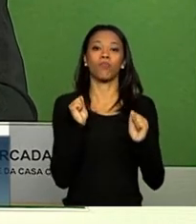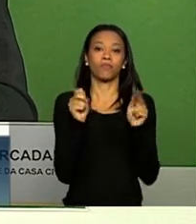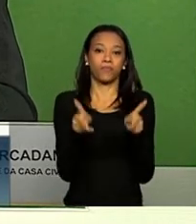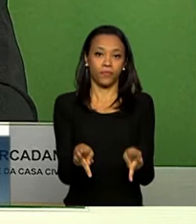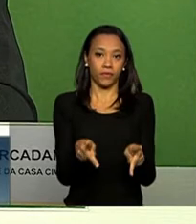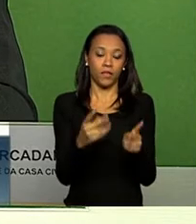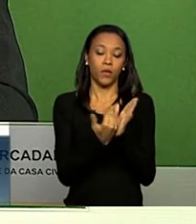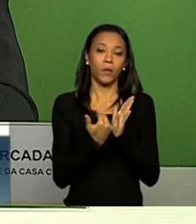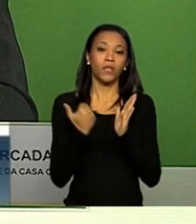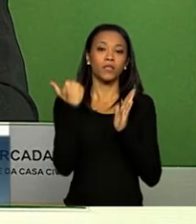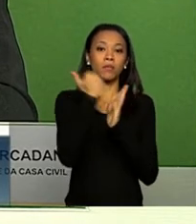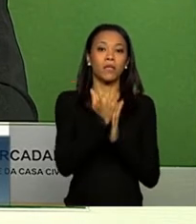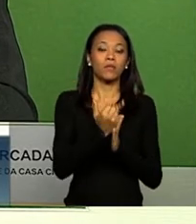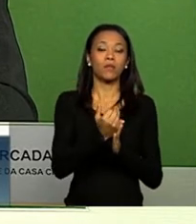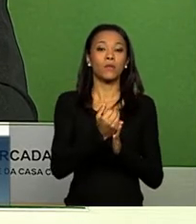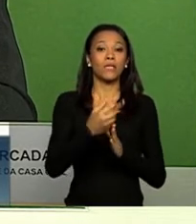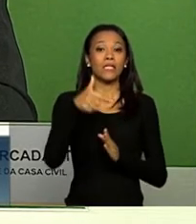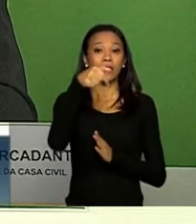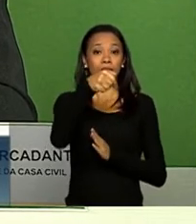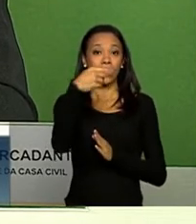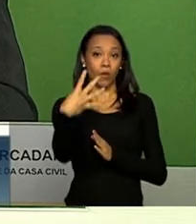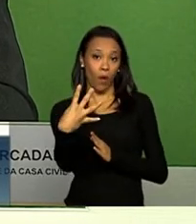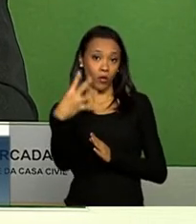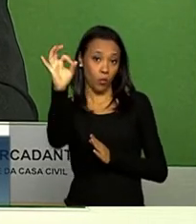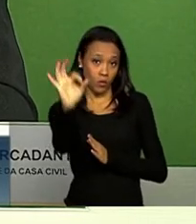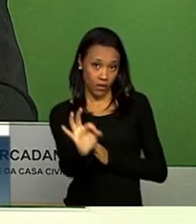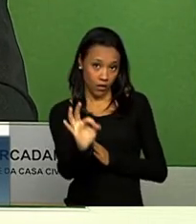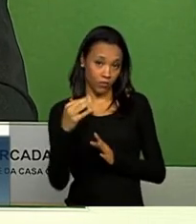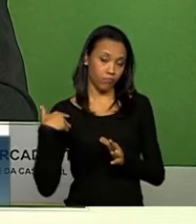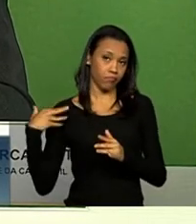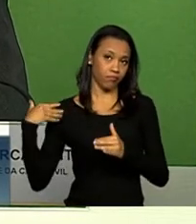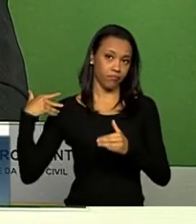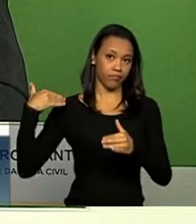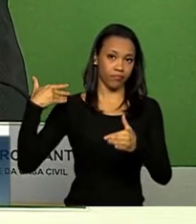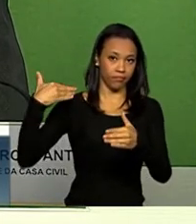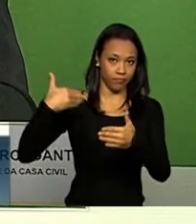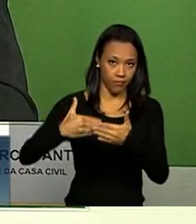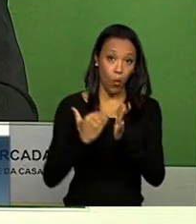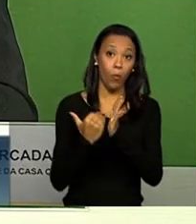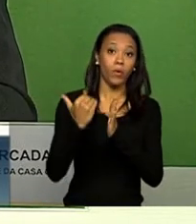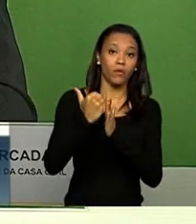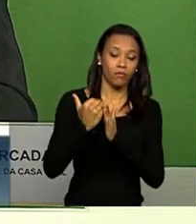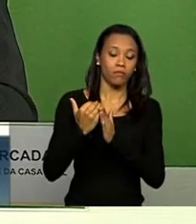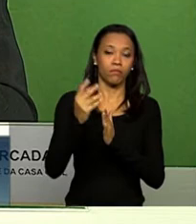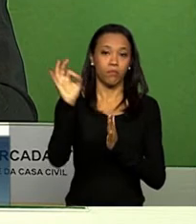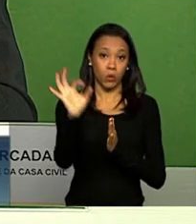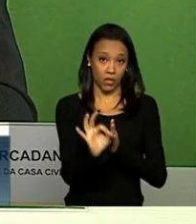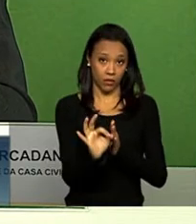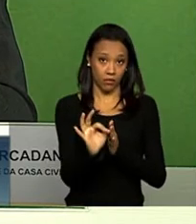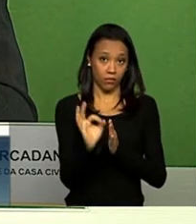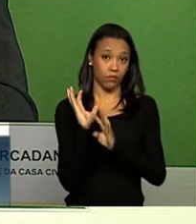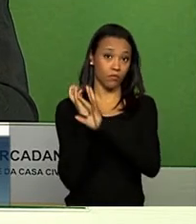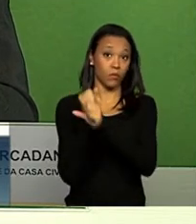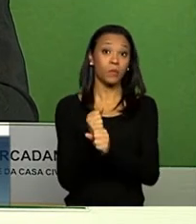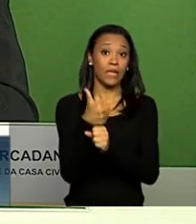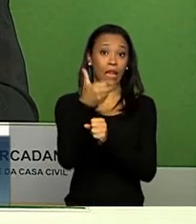de 74% na sua remuneração ao longo desse período, dos últimos 10